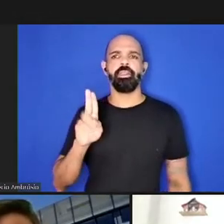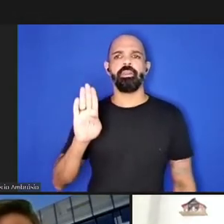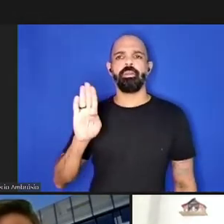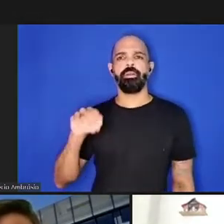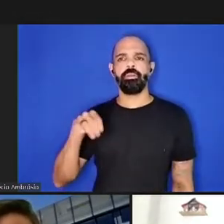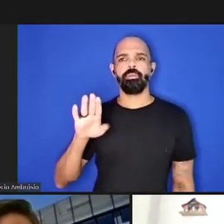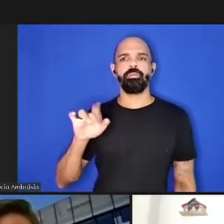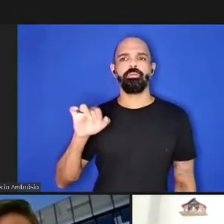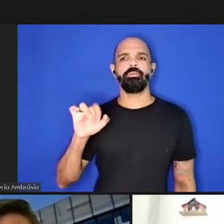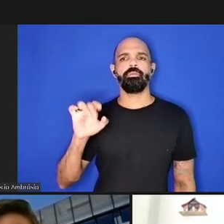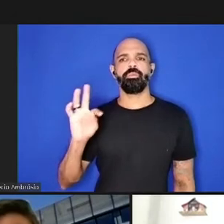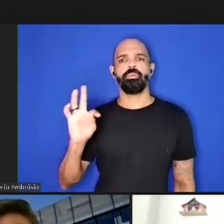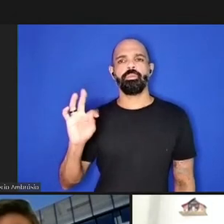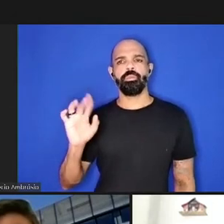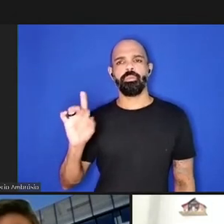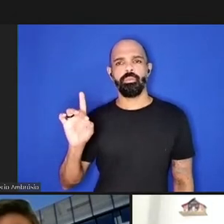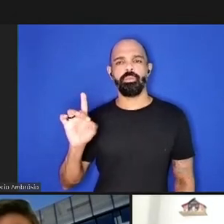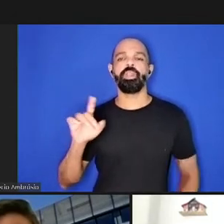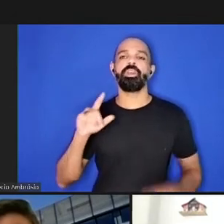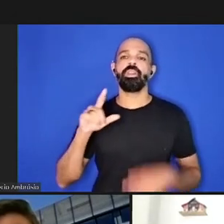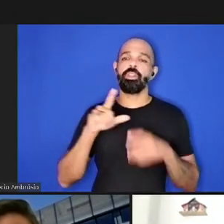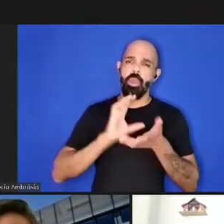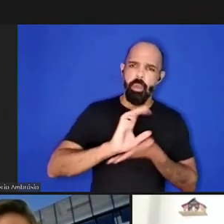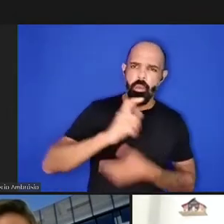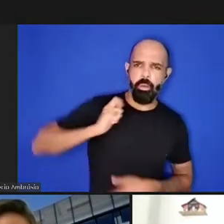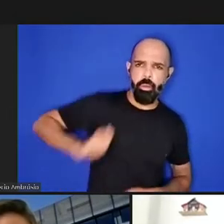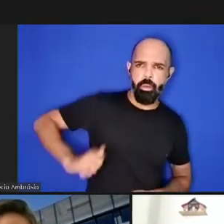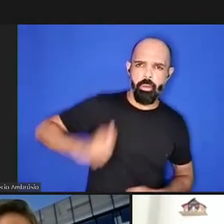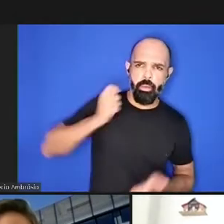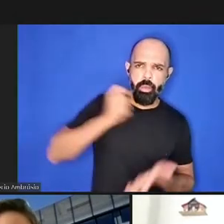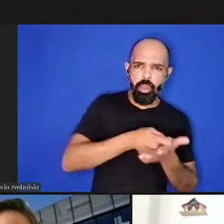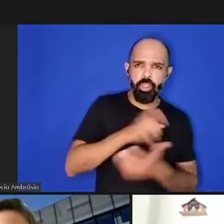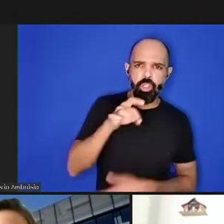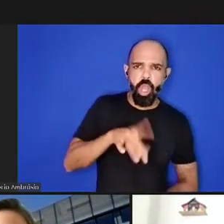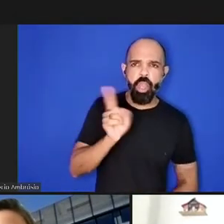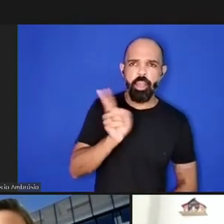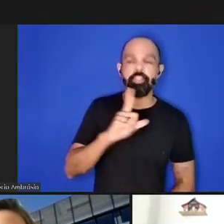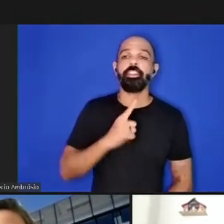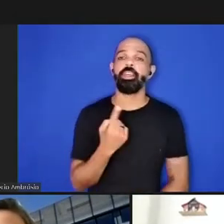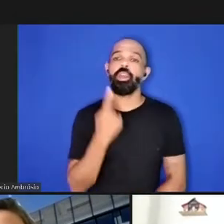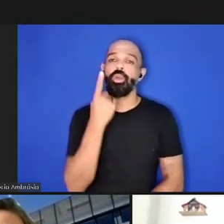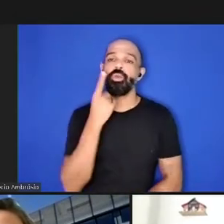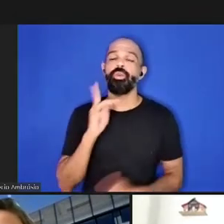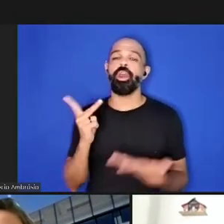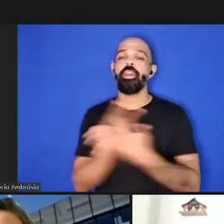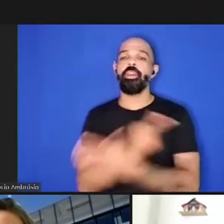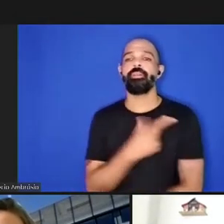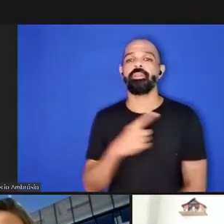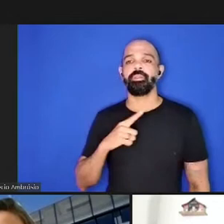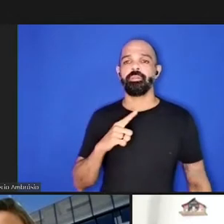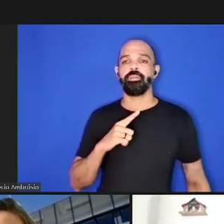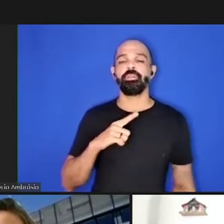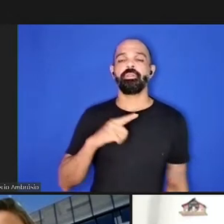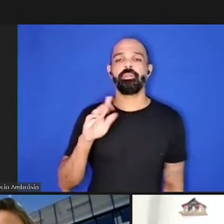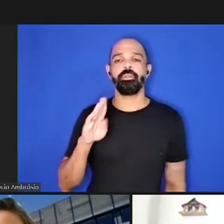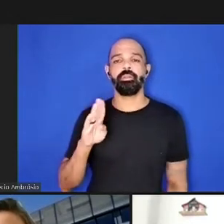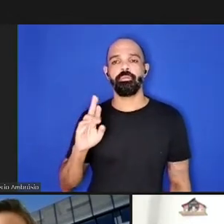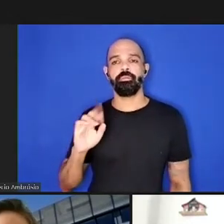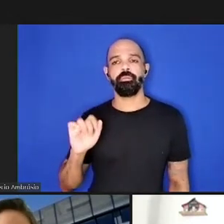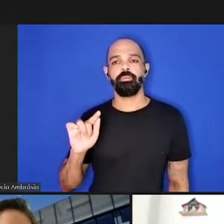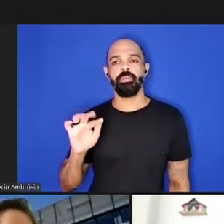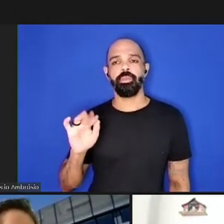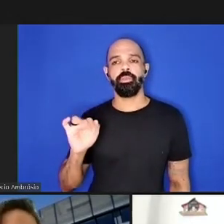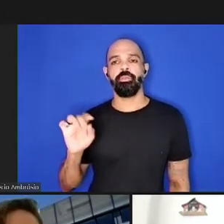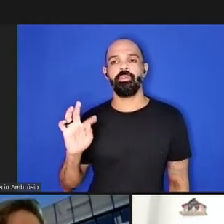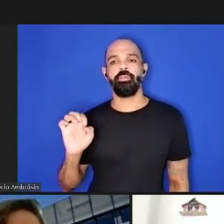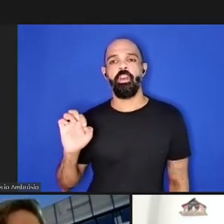pagamento dessa bolsa, inclusive tem um evento que eu acho fantástico, que é o Bragfest, né, com a